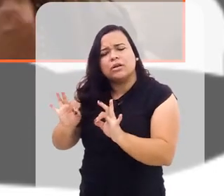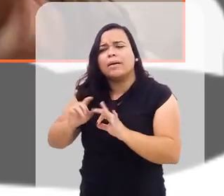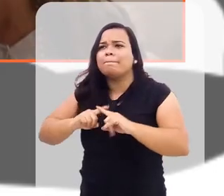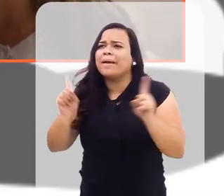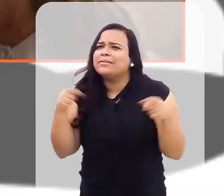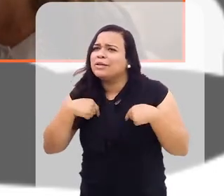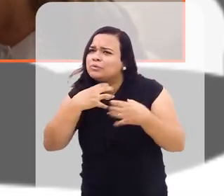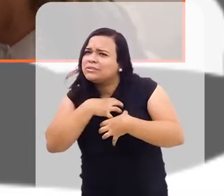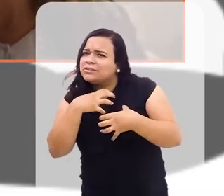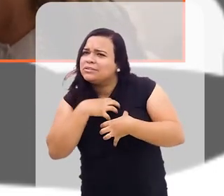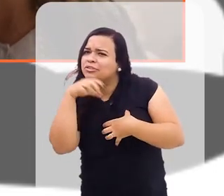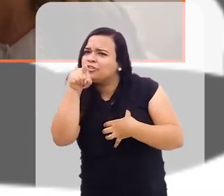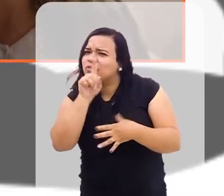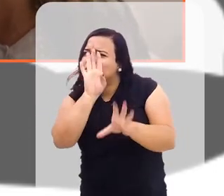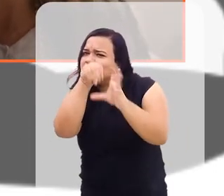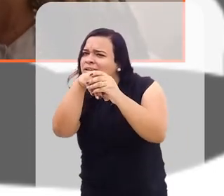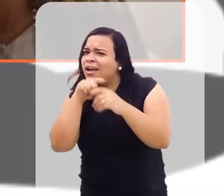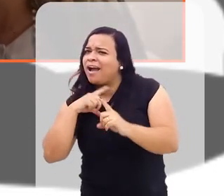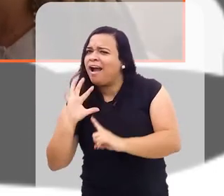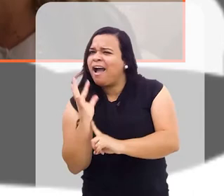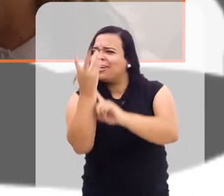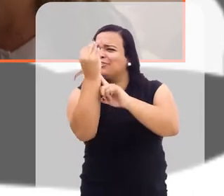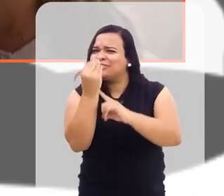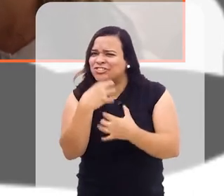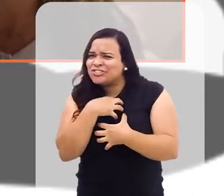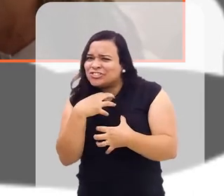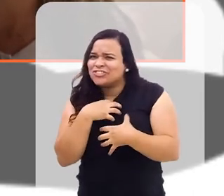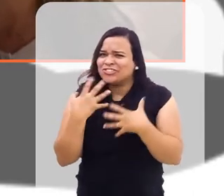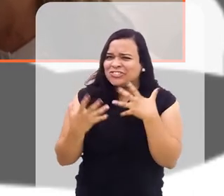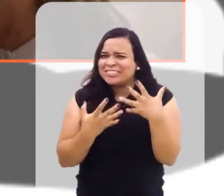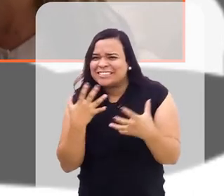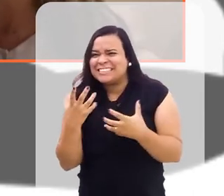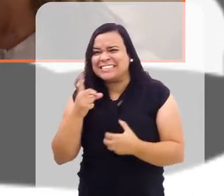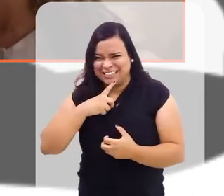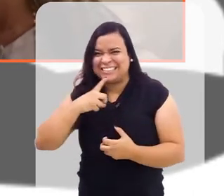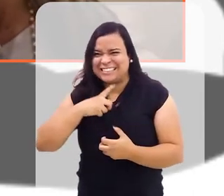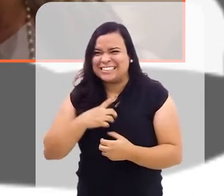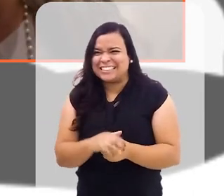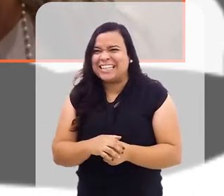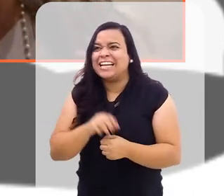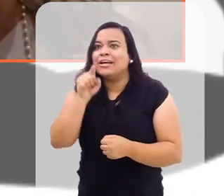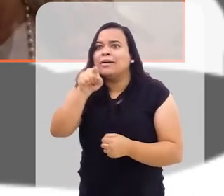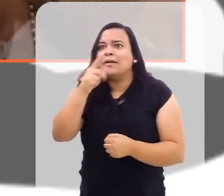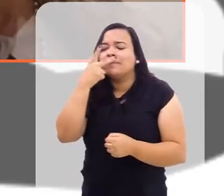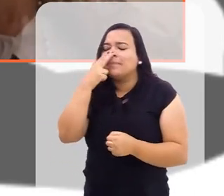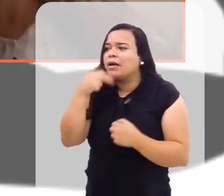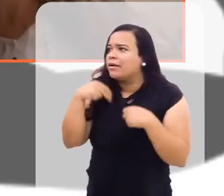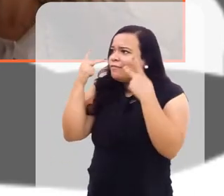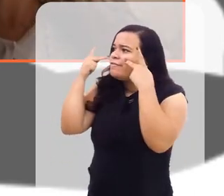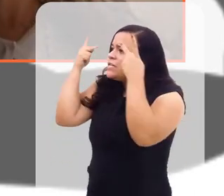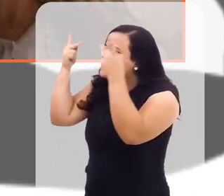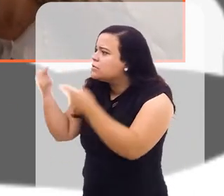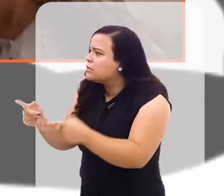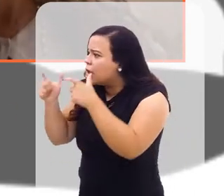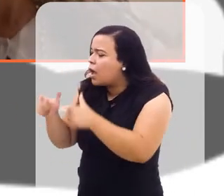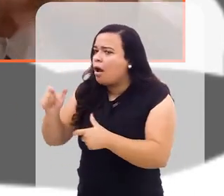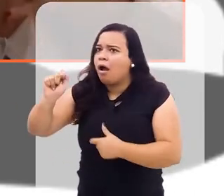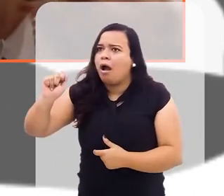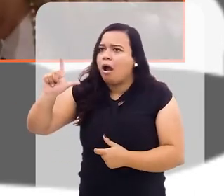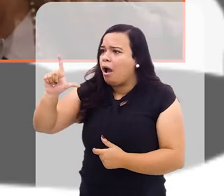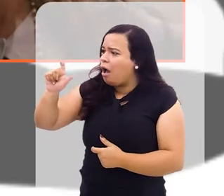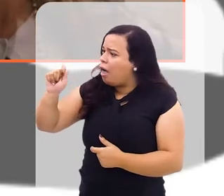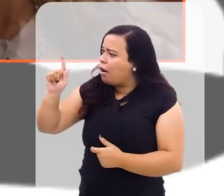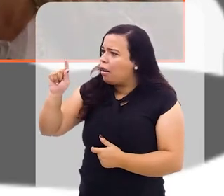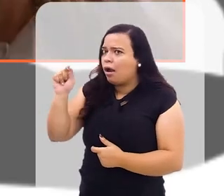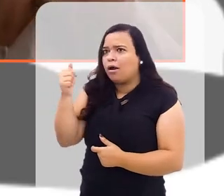eu sinto, assim, um pulsar muito forte pela arte, na medida em que você vai fazer uma visita a Alagoas e,